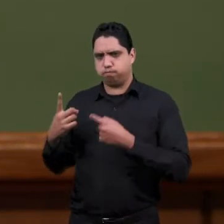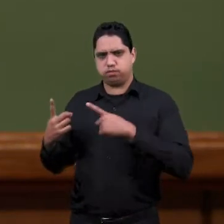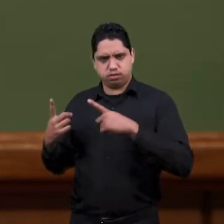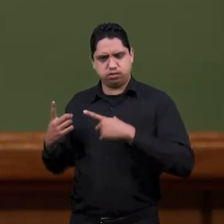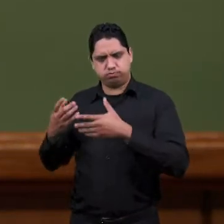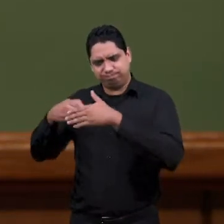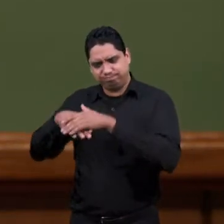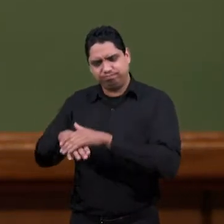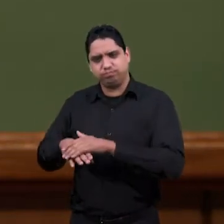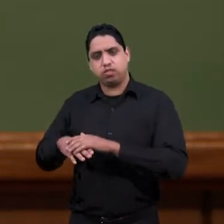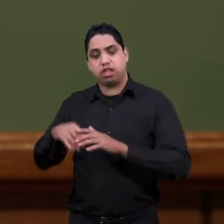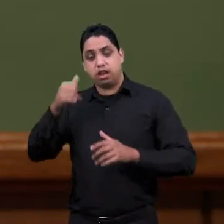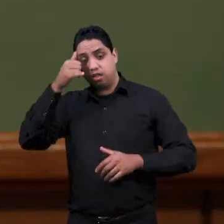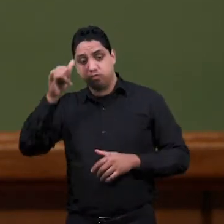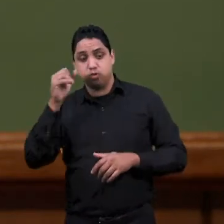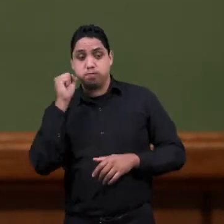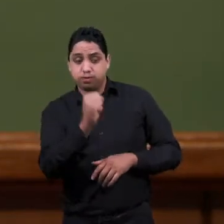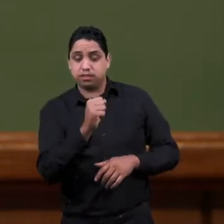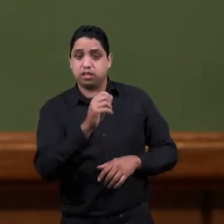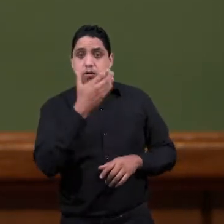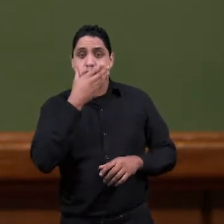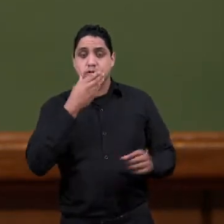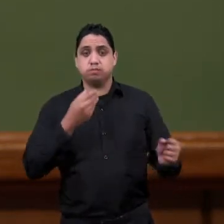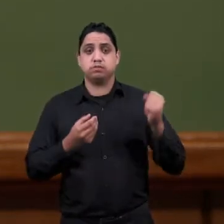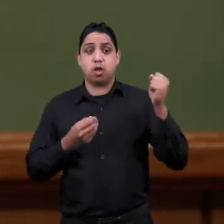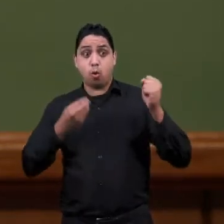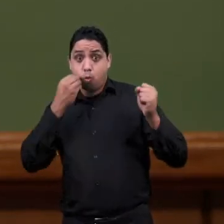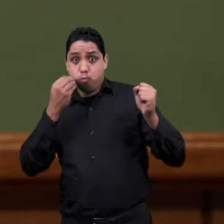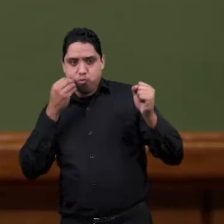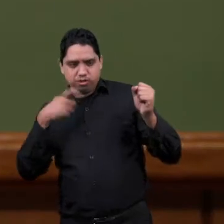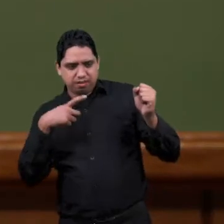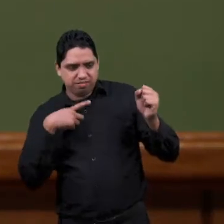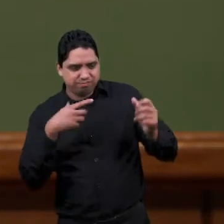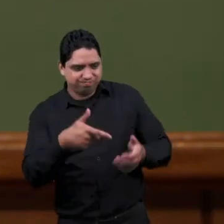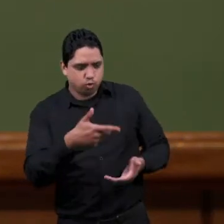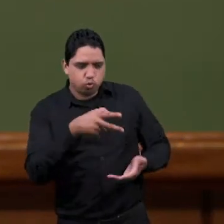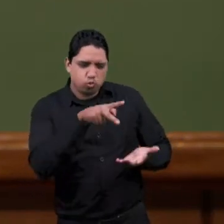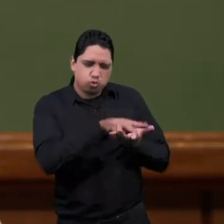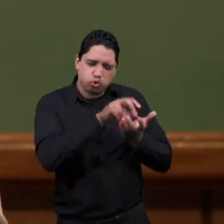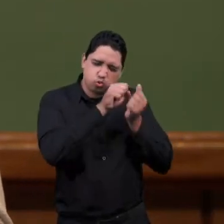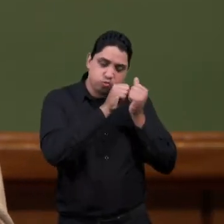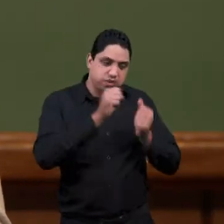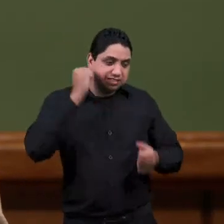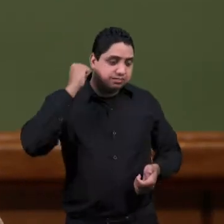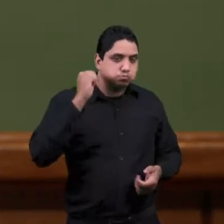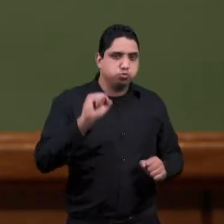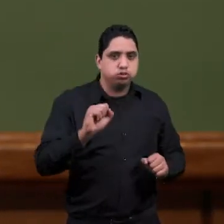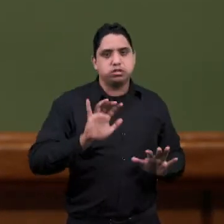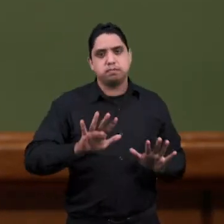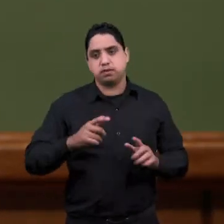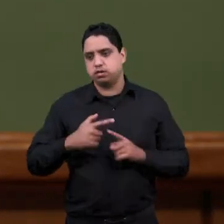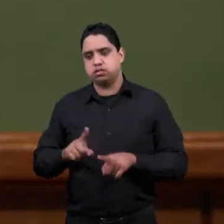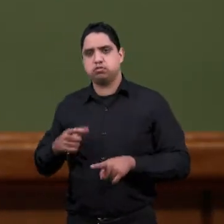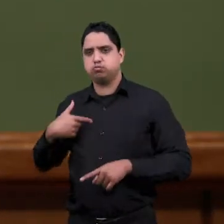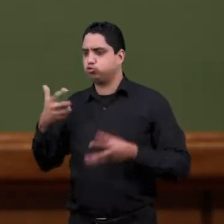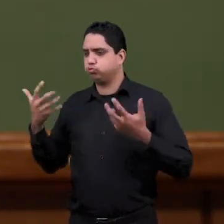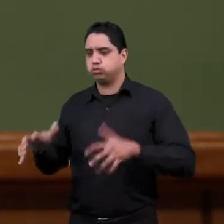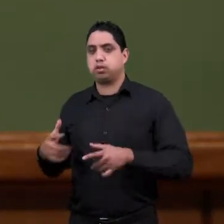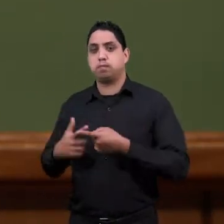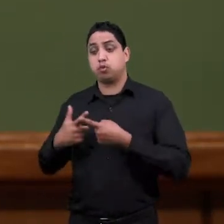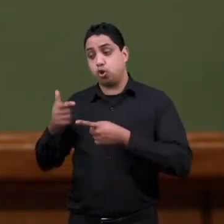humildade quando ele poupou a vida de Saul, mesmo diante de uma oportunidade de intentar contra a vida de